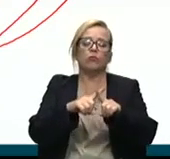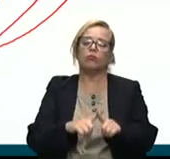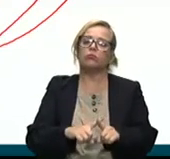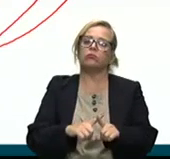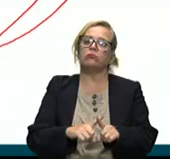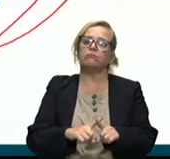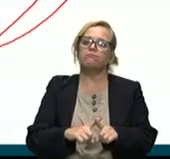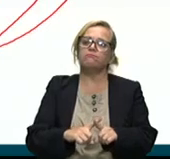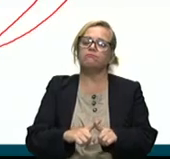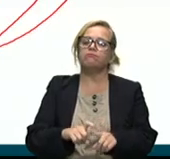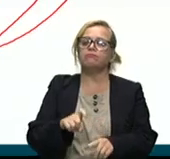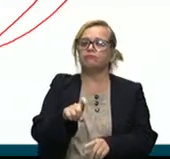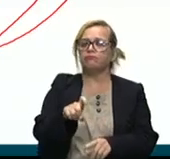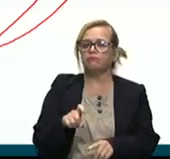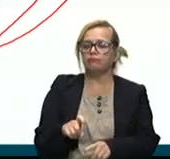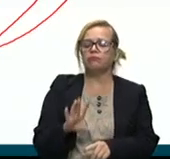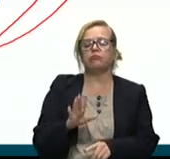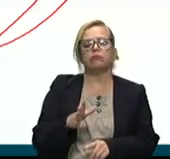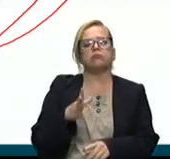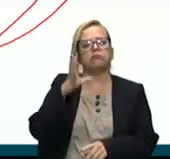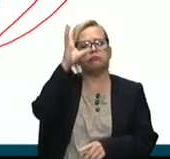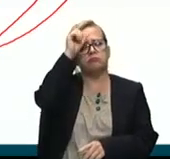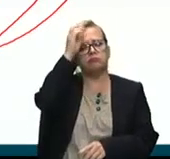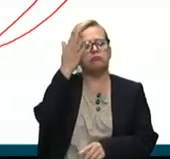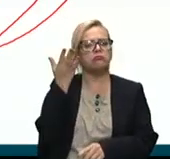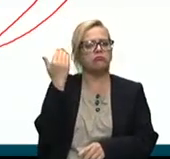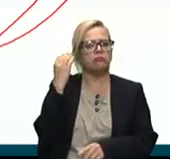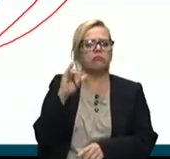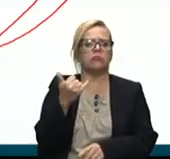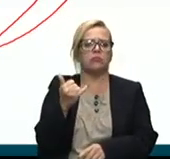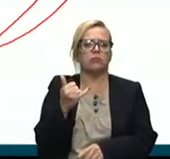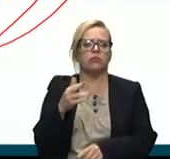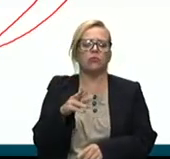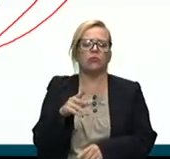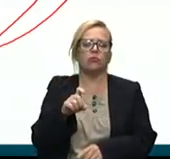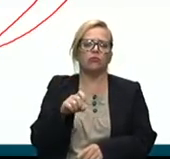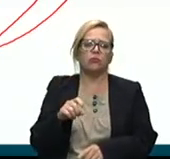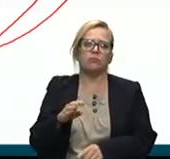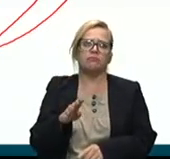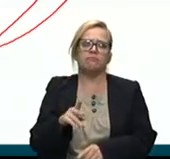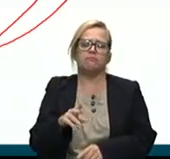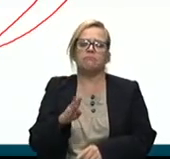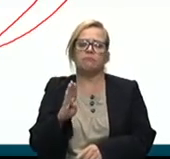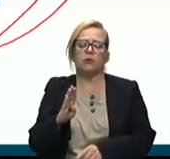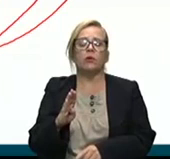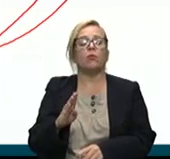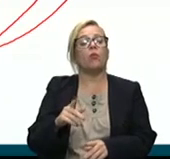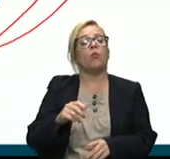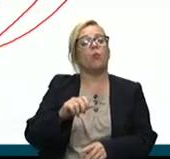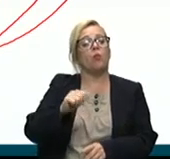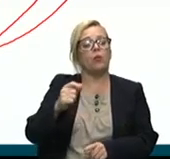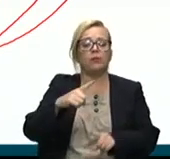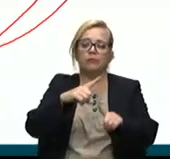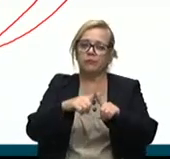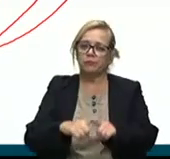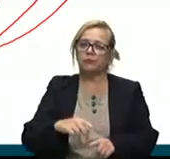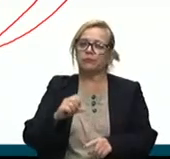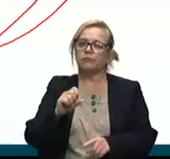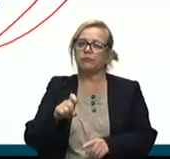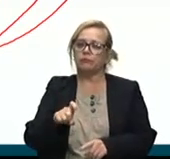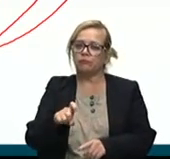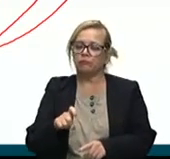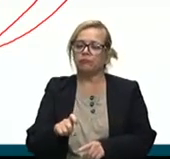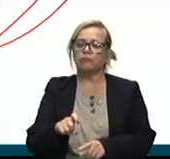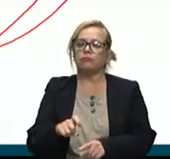x. Porque nós aprendemos anteriormente que y igual a x mais b. O A multiplicando o x e o B